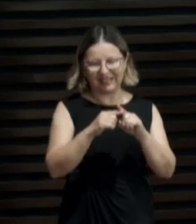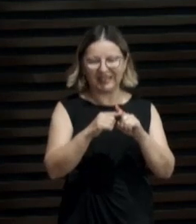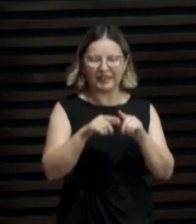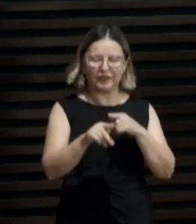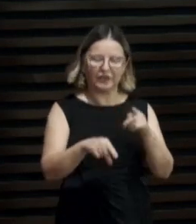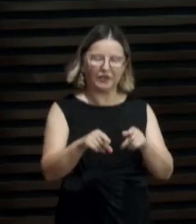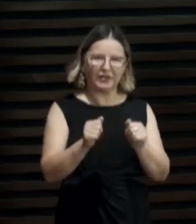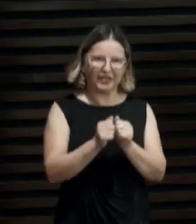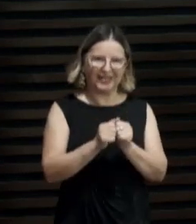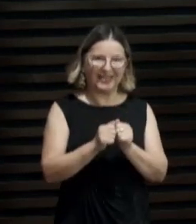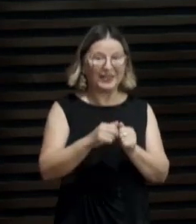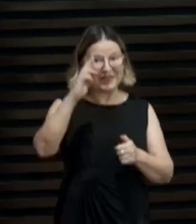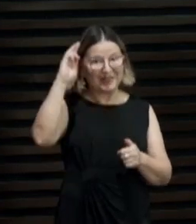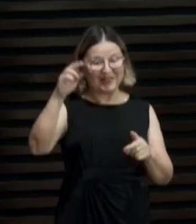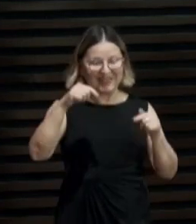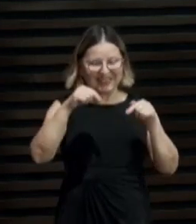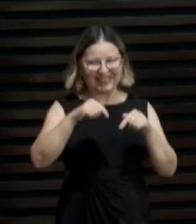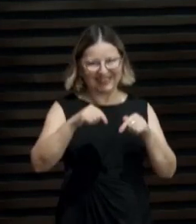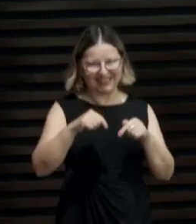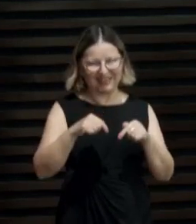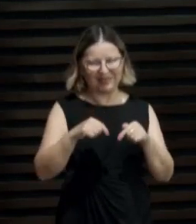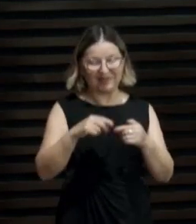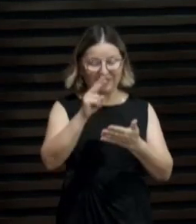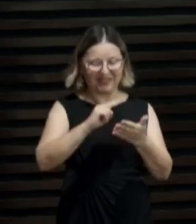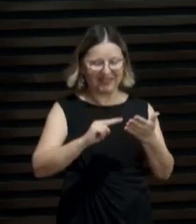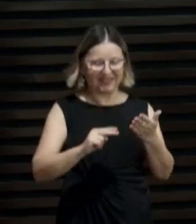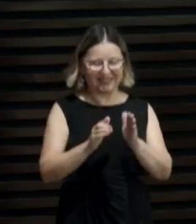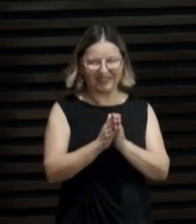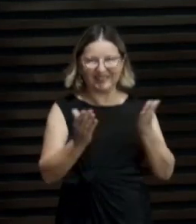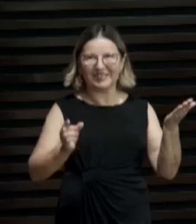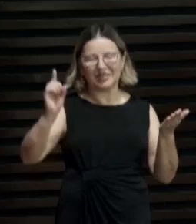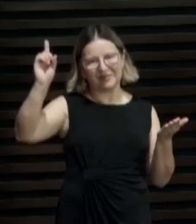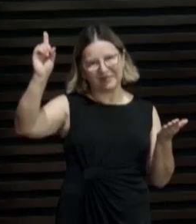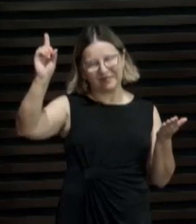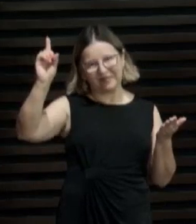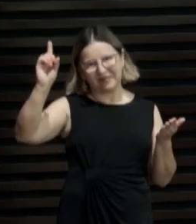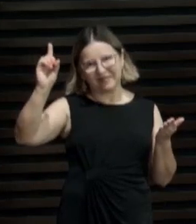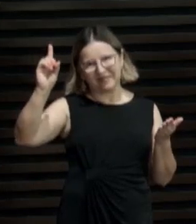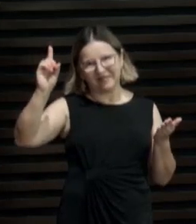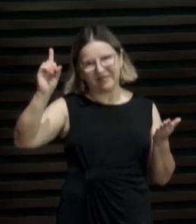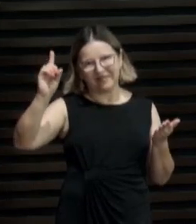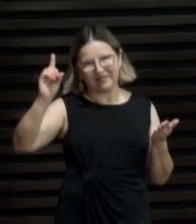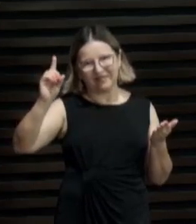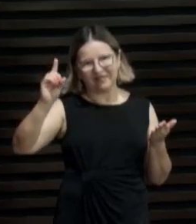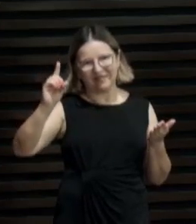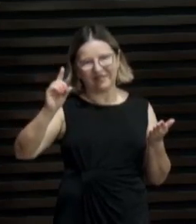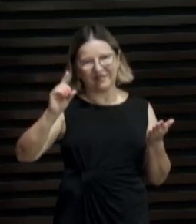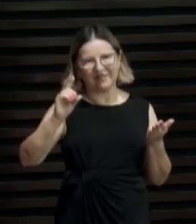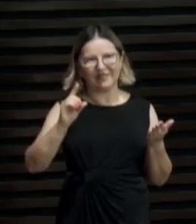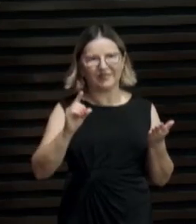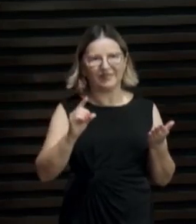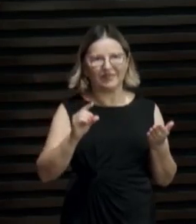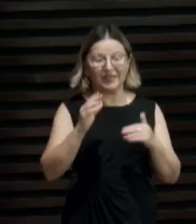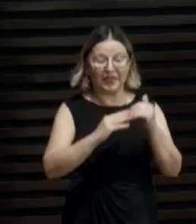meio, que a leitura da palavra, a exposição das Escrituras, ela é a ação de Deus intervir no